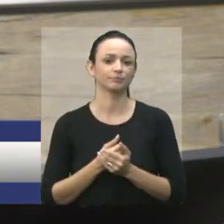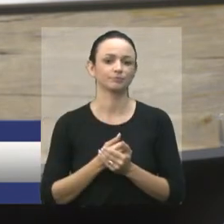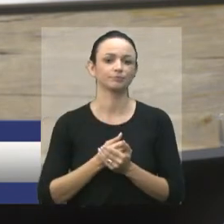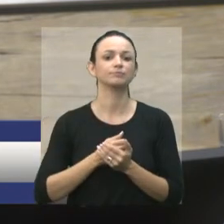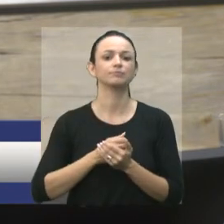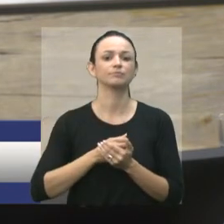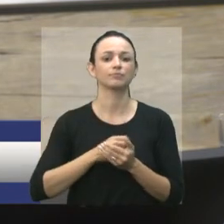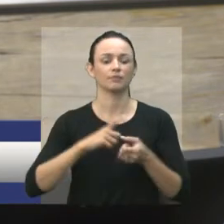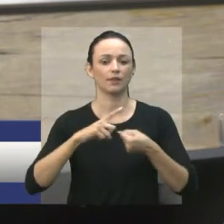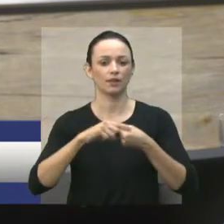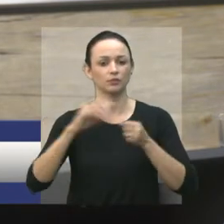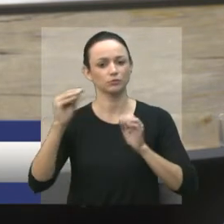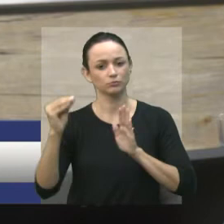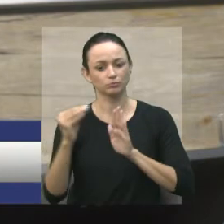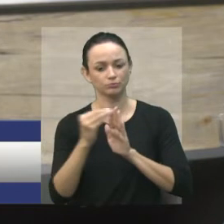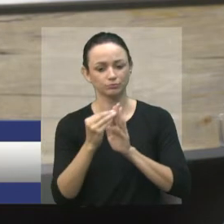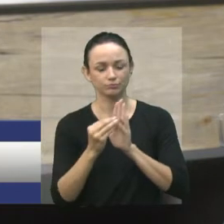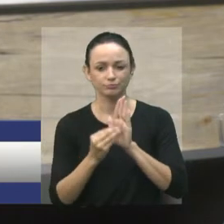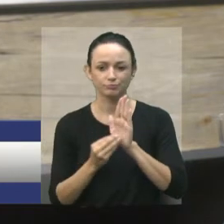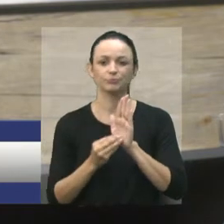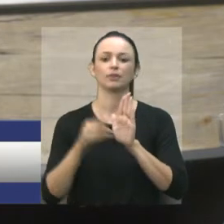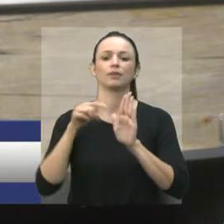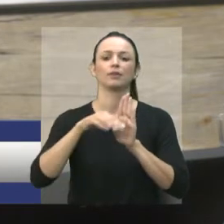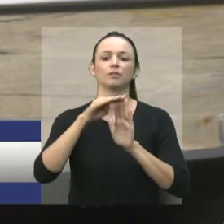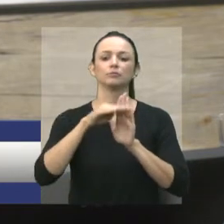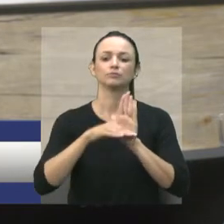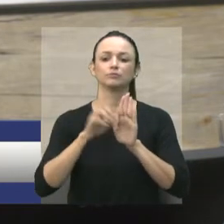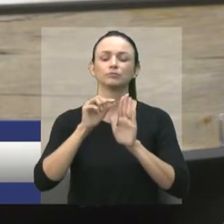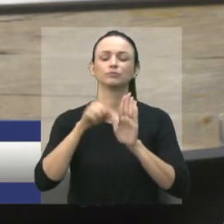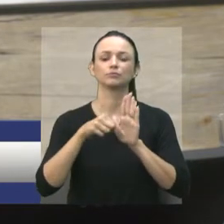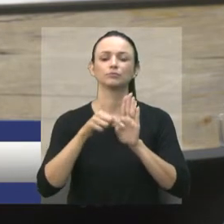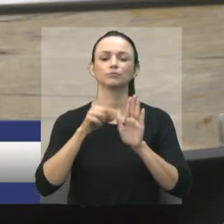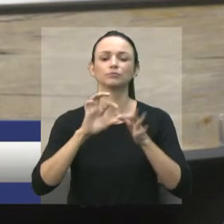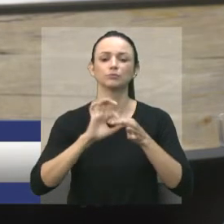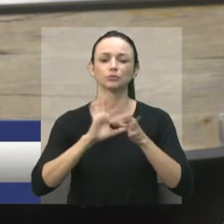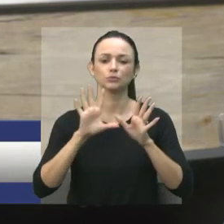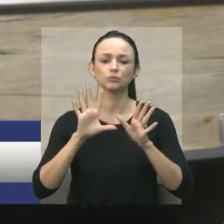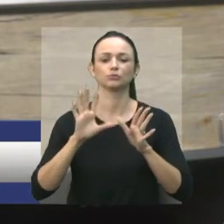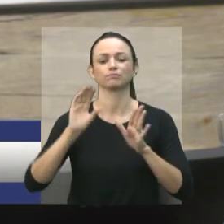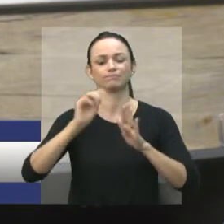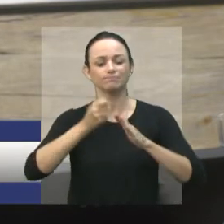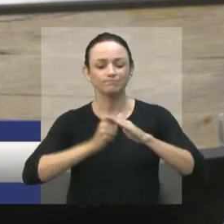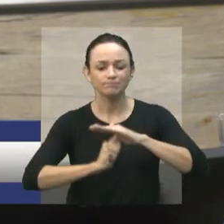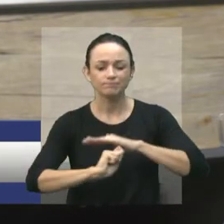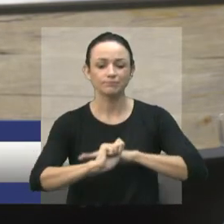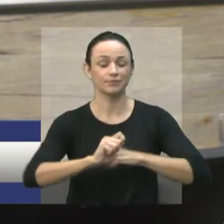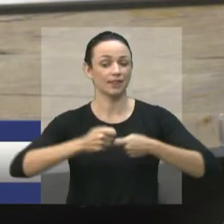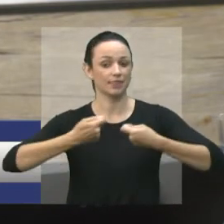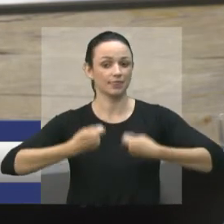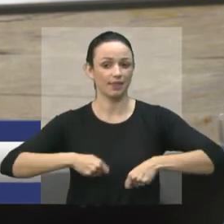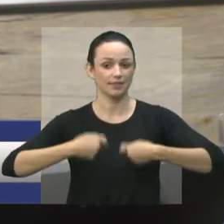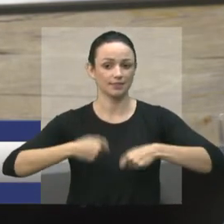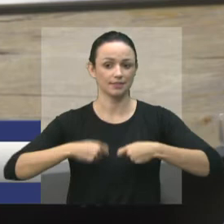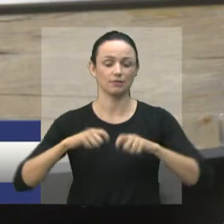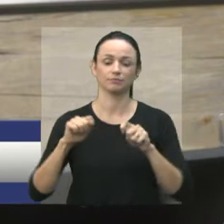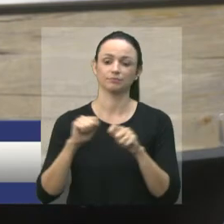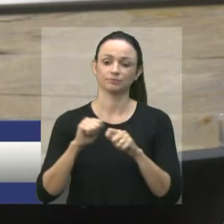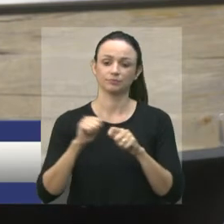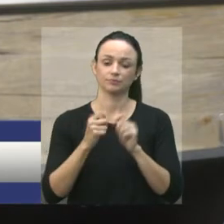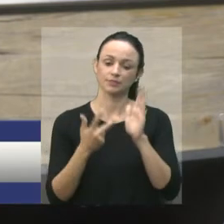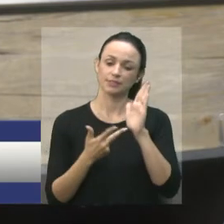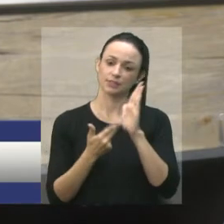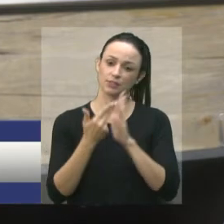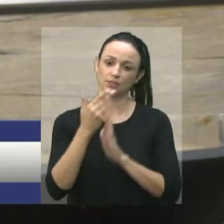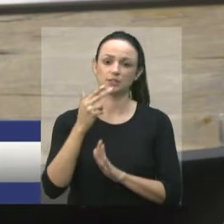artigo no capítulo das disposições finais, autorizando a promoção dos investimentos necessários à realização de